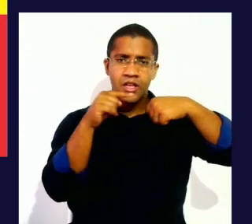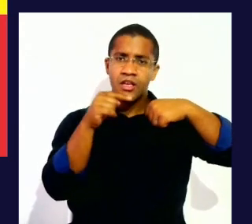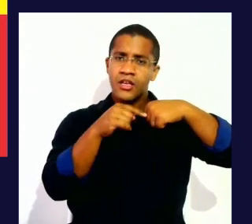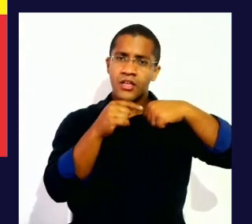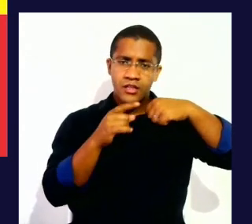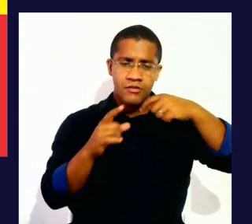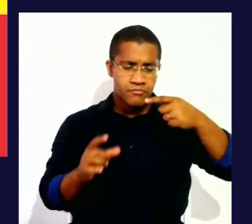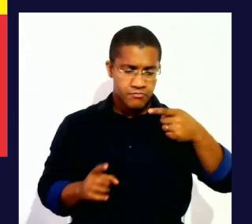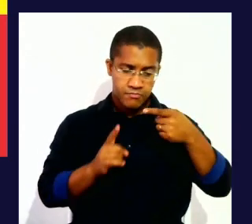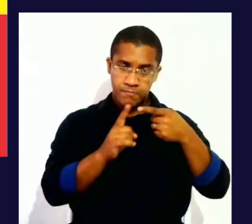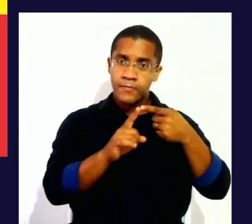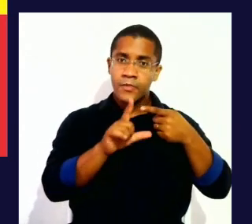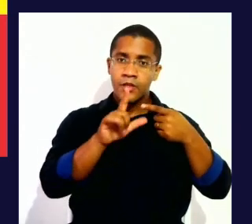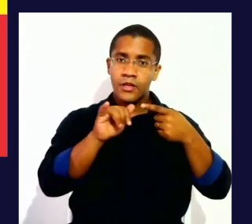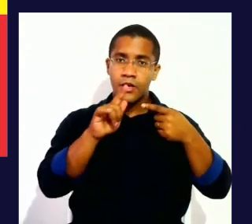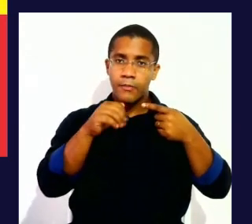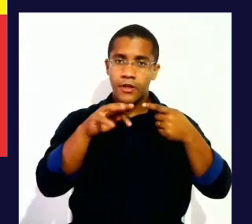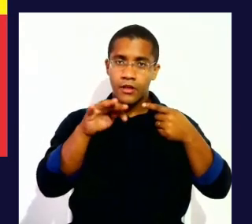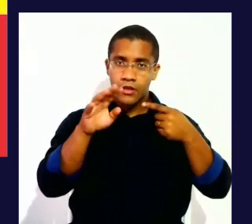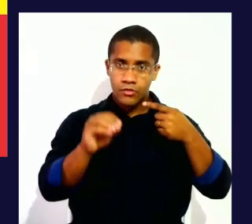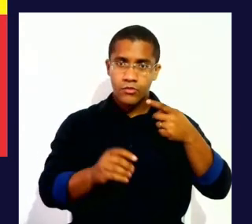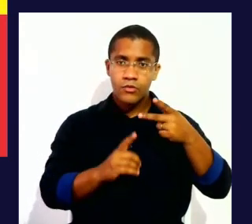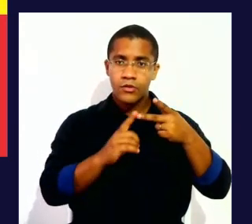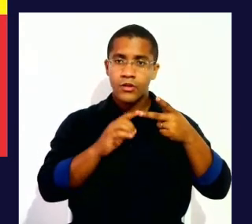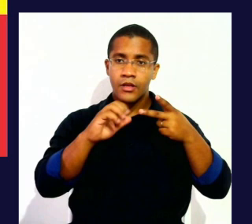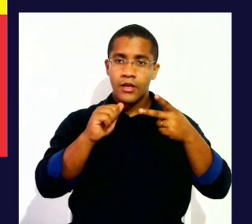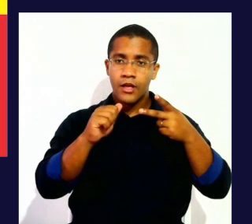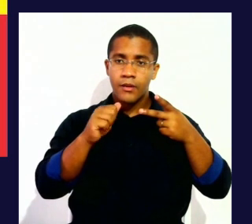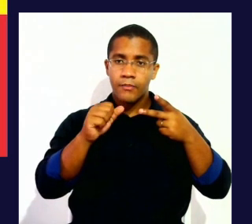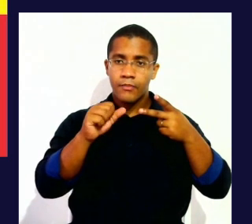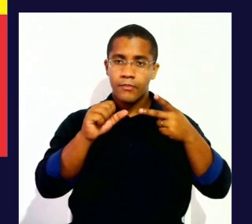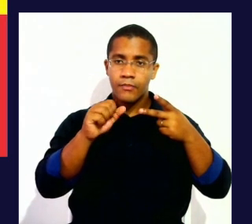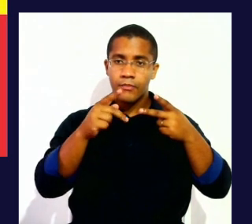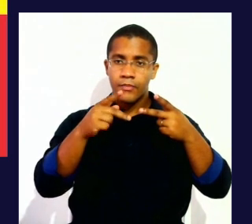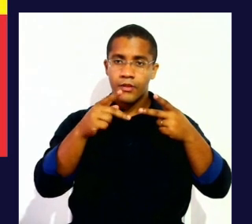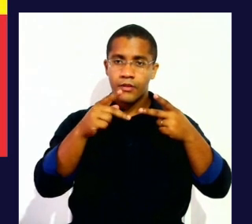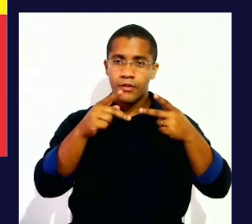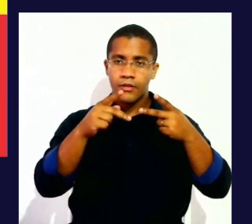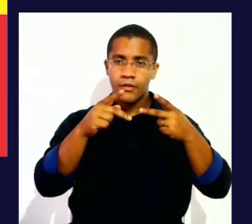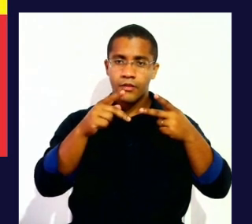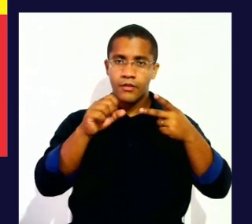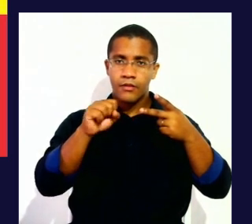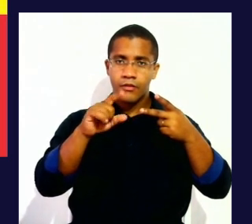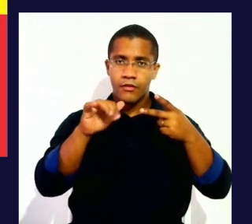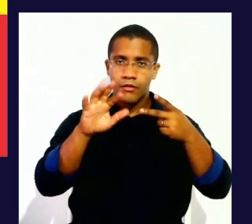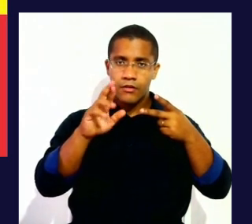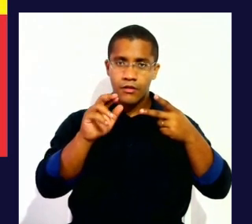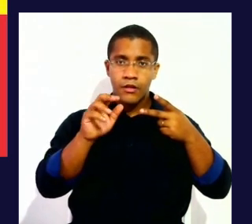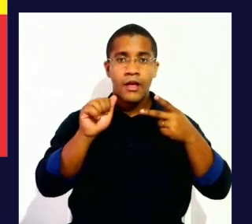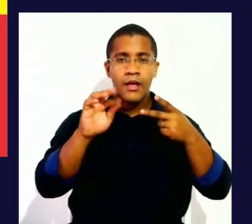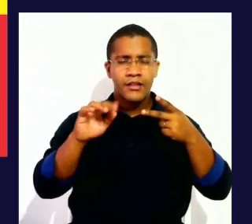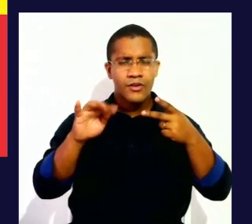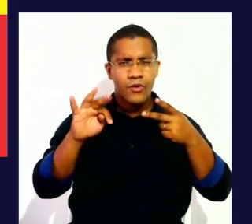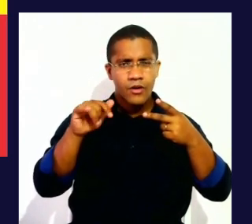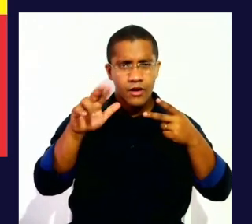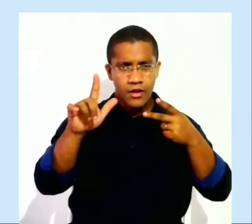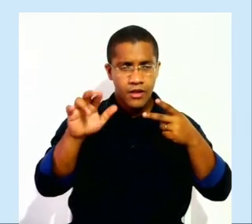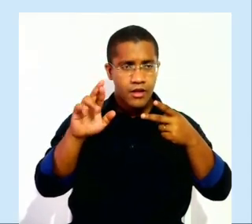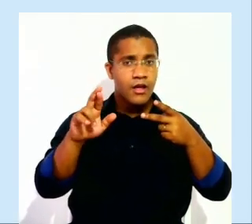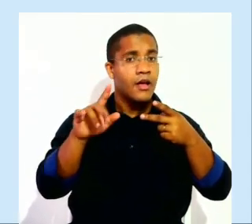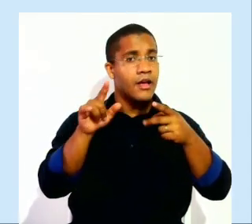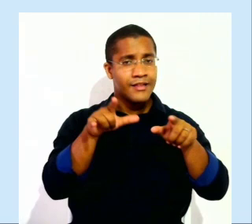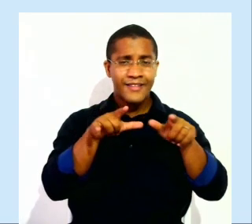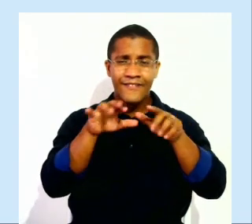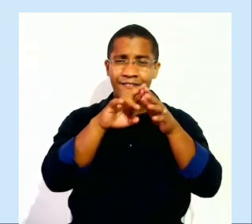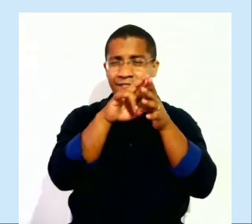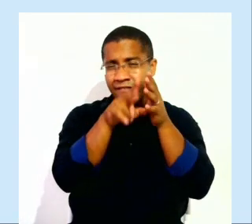componentes variados, ligamentos, cápsula articular e cartilagens, como alguns mecanismos.